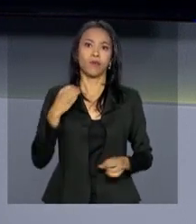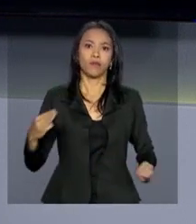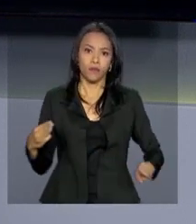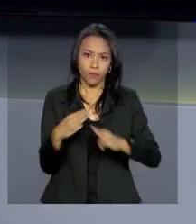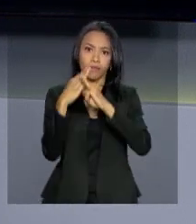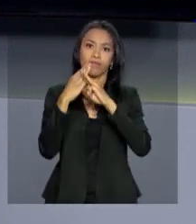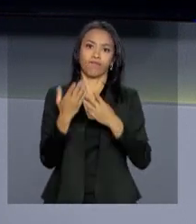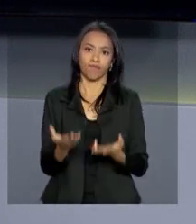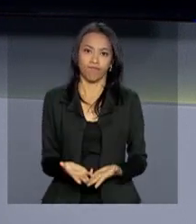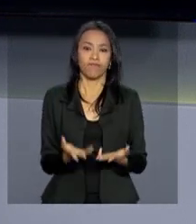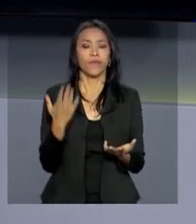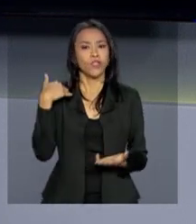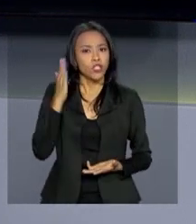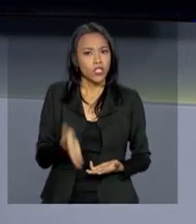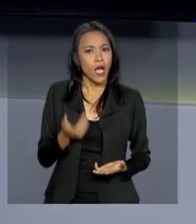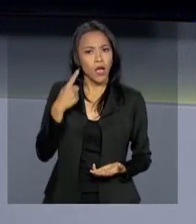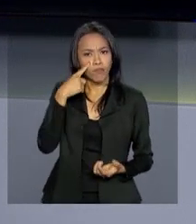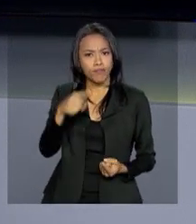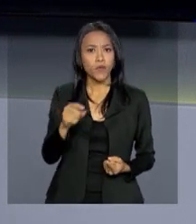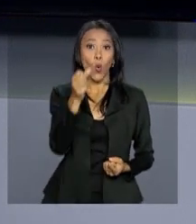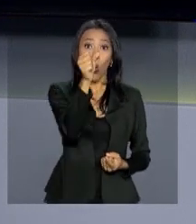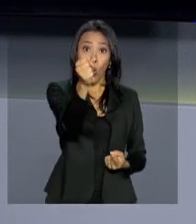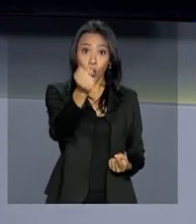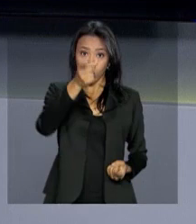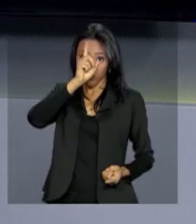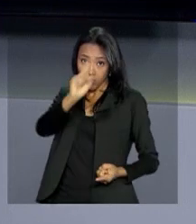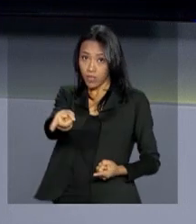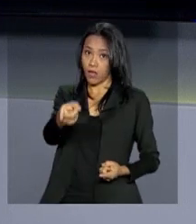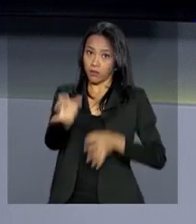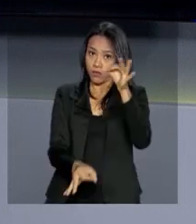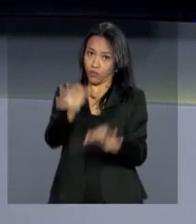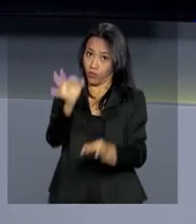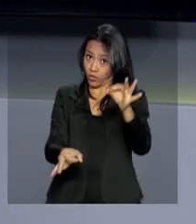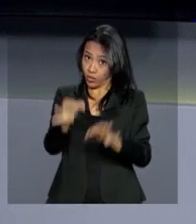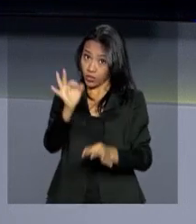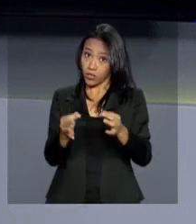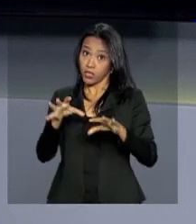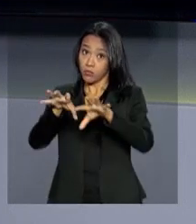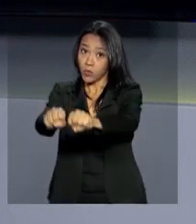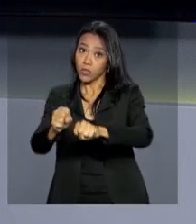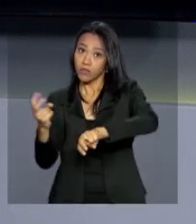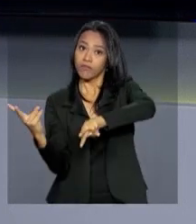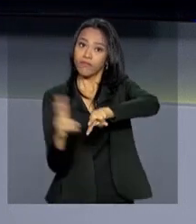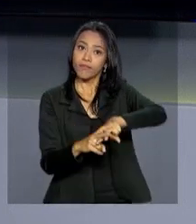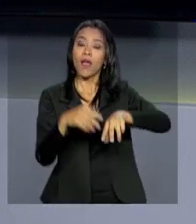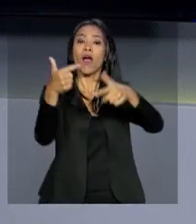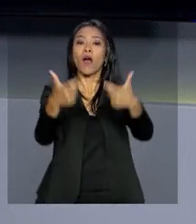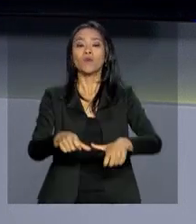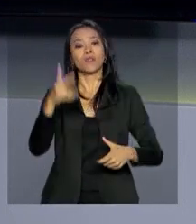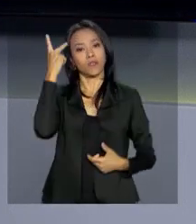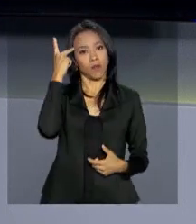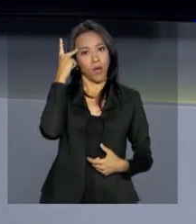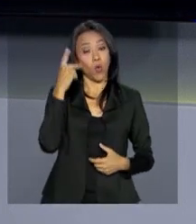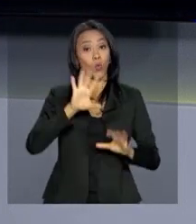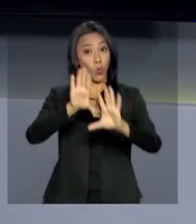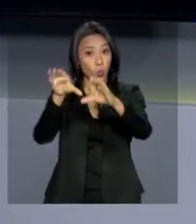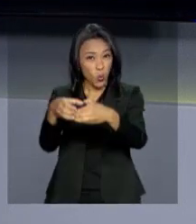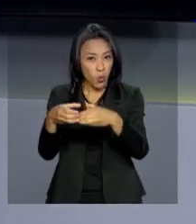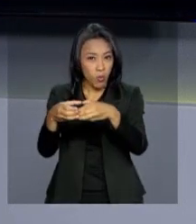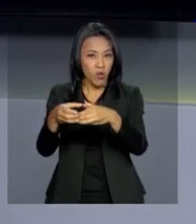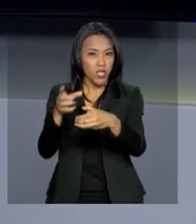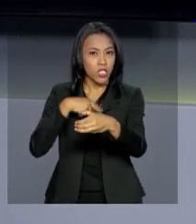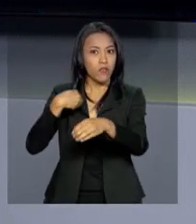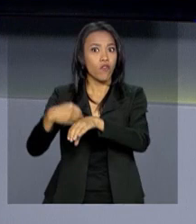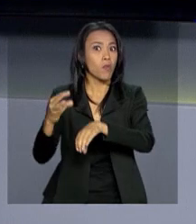federal estão sendo cumpridos oito mandados de busca e apreensão em residências do município de são paulo o grupo tinha acesso a informações